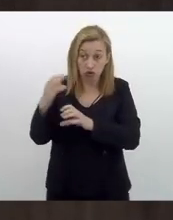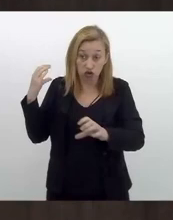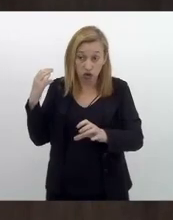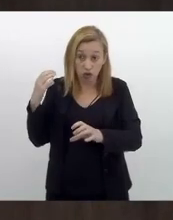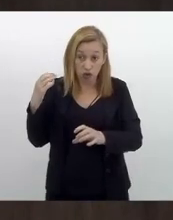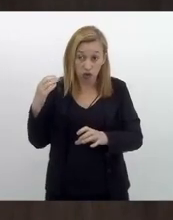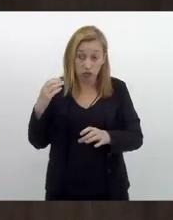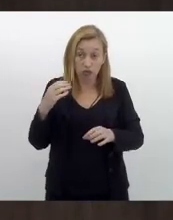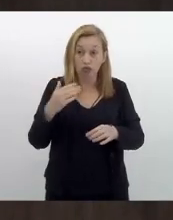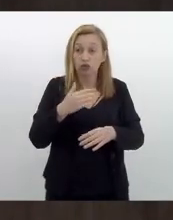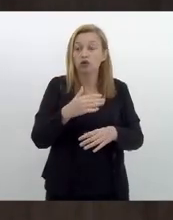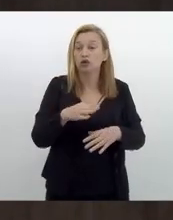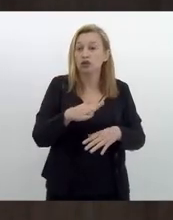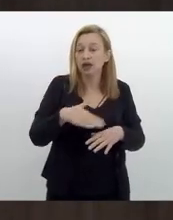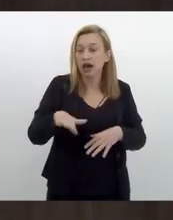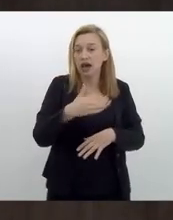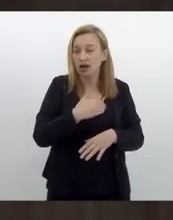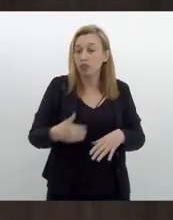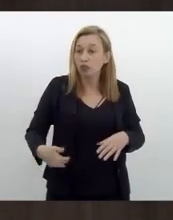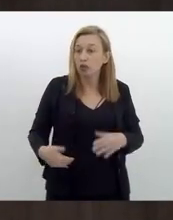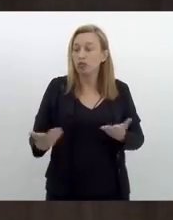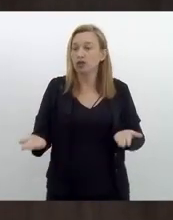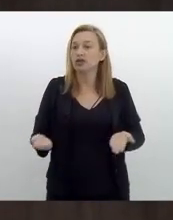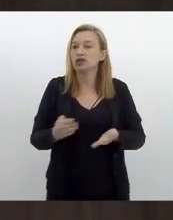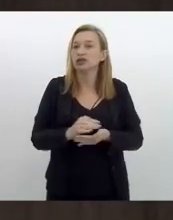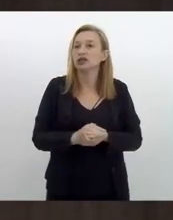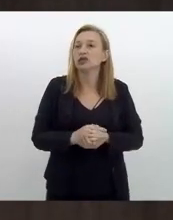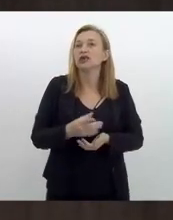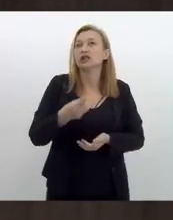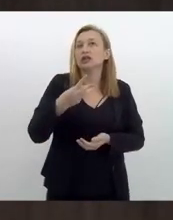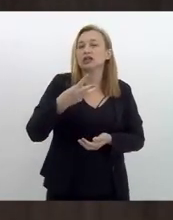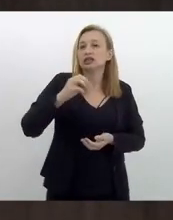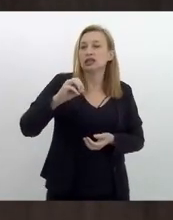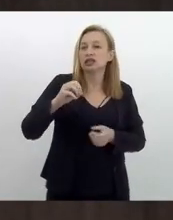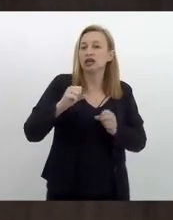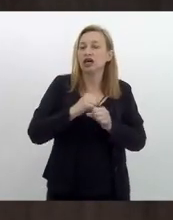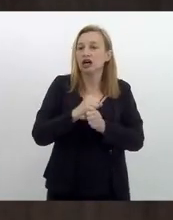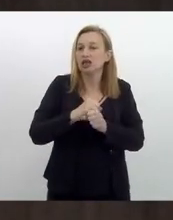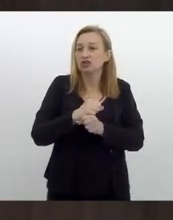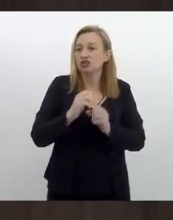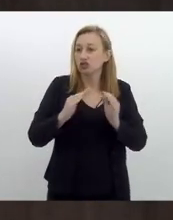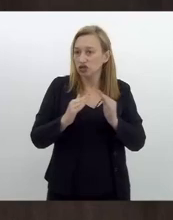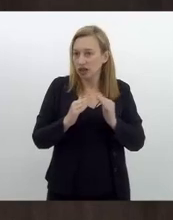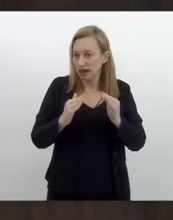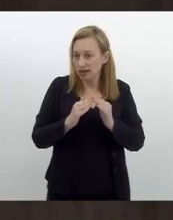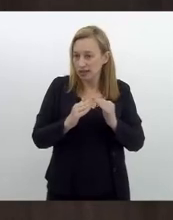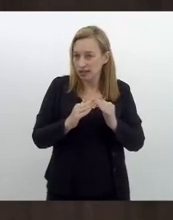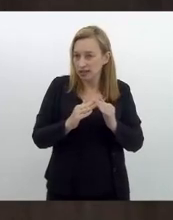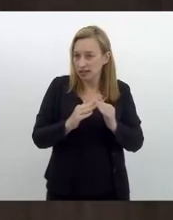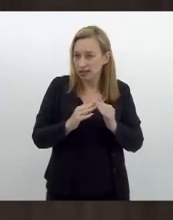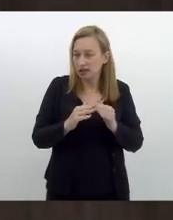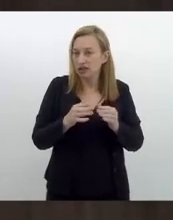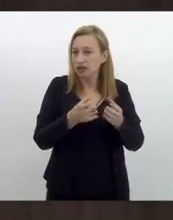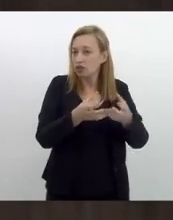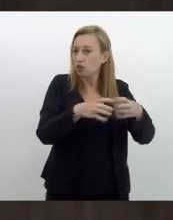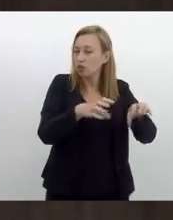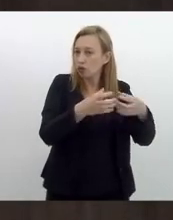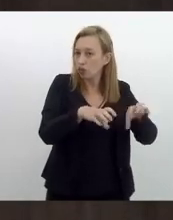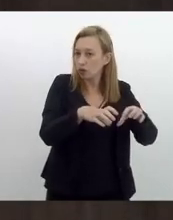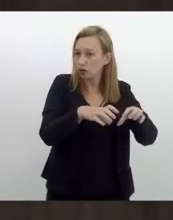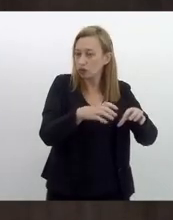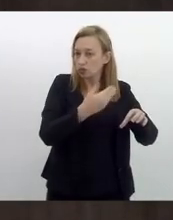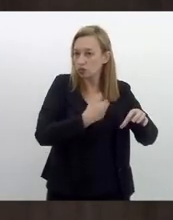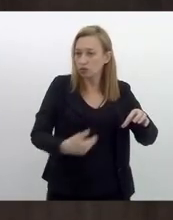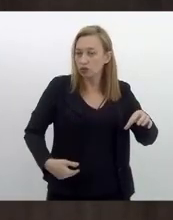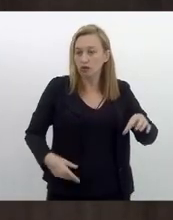serviço público e estou com 30 anos de casa e faço concurso público para